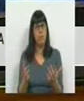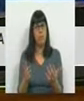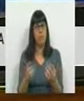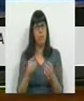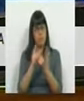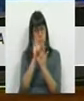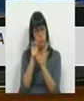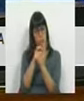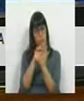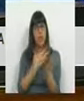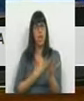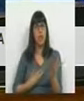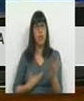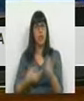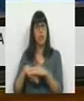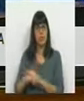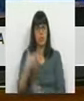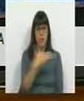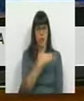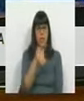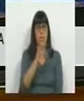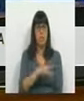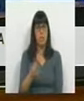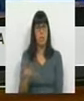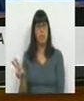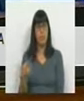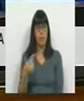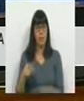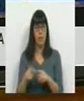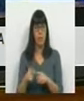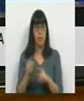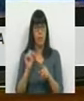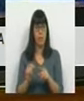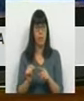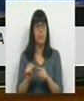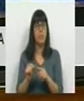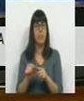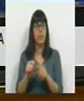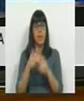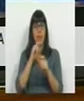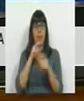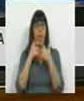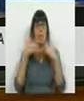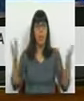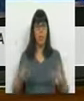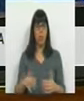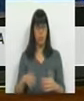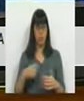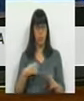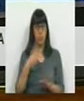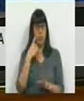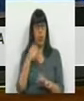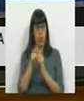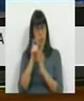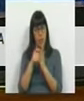uma rúbrica de reserva de 115 milhões de euros, que será o saco que vai servir para tudo. Nós já tínhamos notado